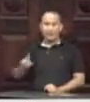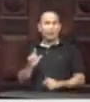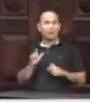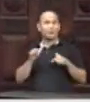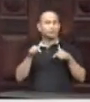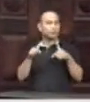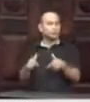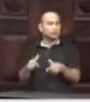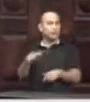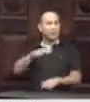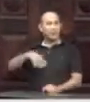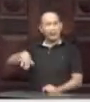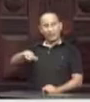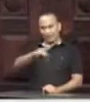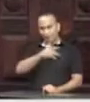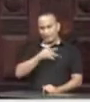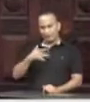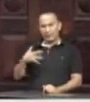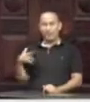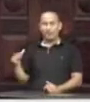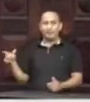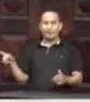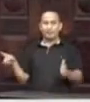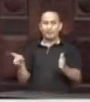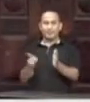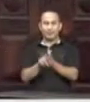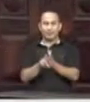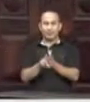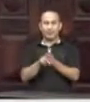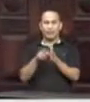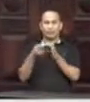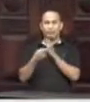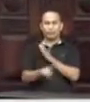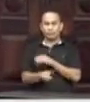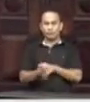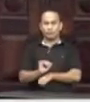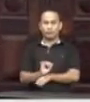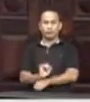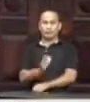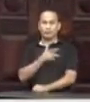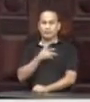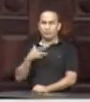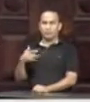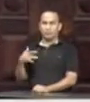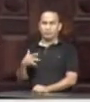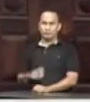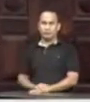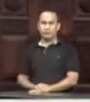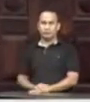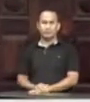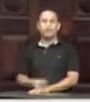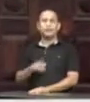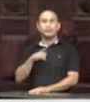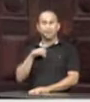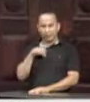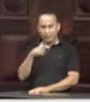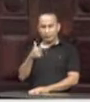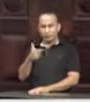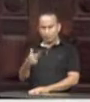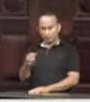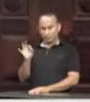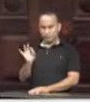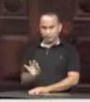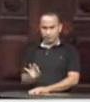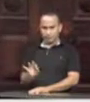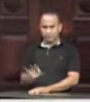saúde, ele é do Fundo Estadual de Saúde, que tem que ser colocado os